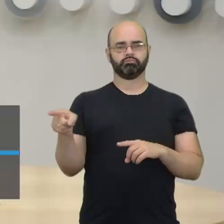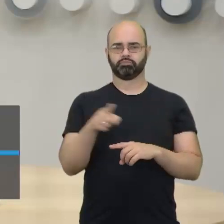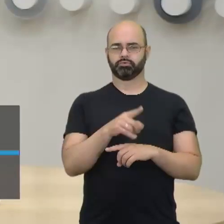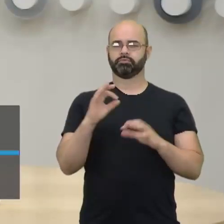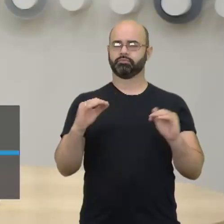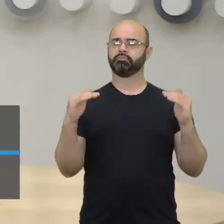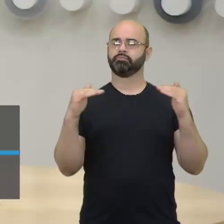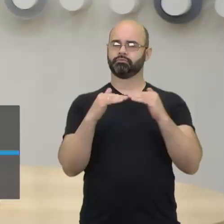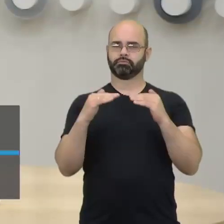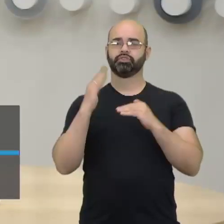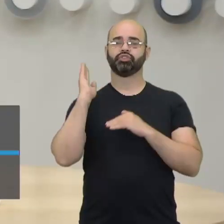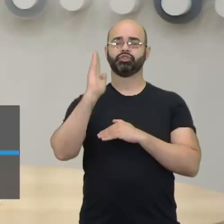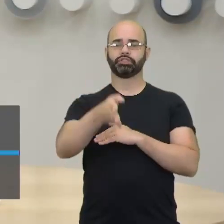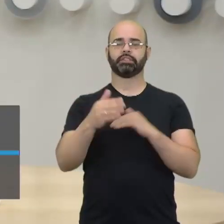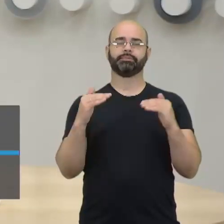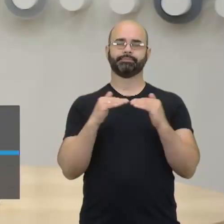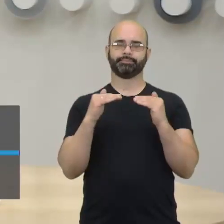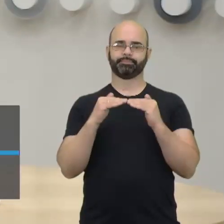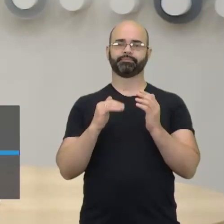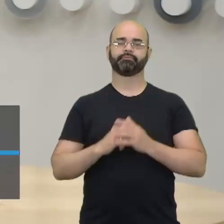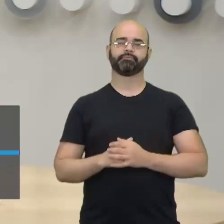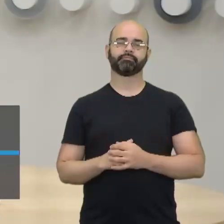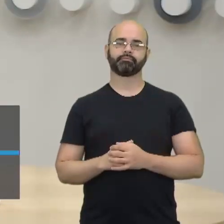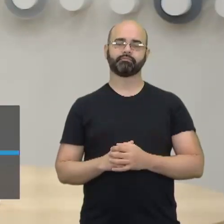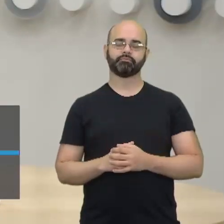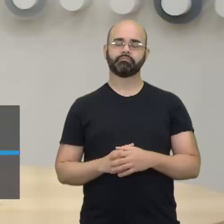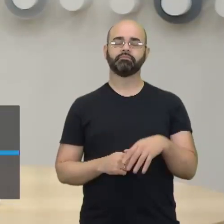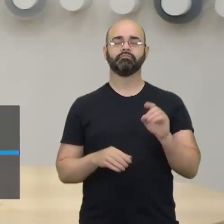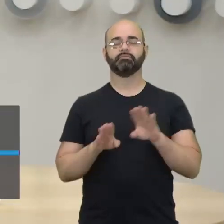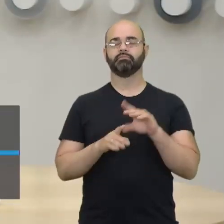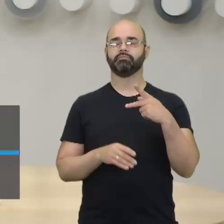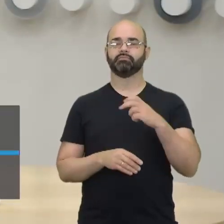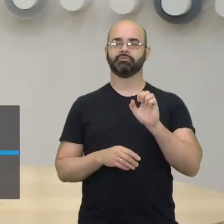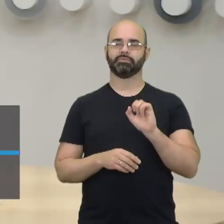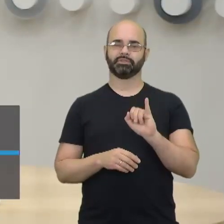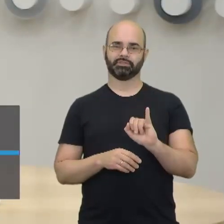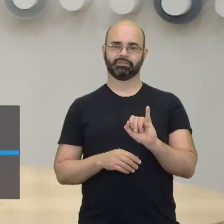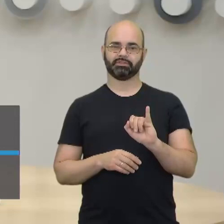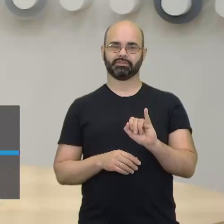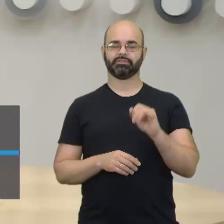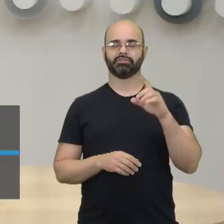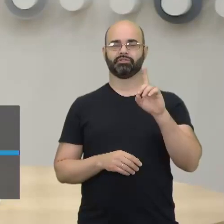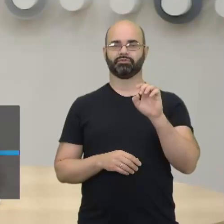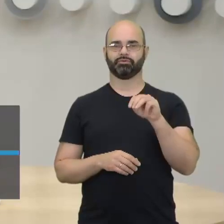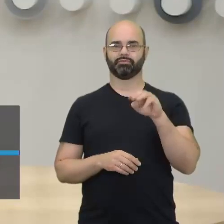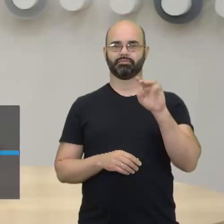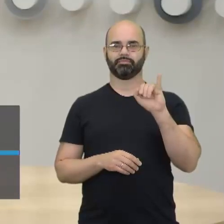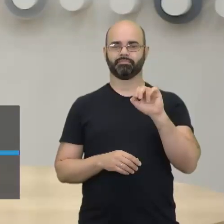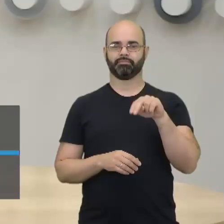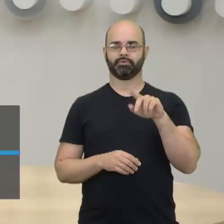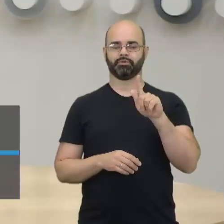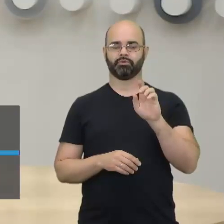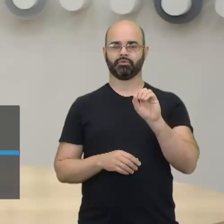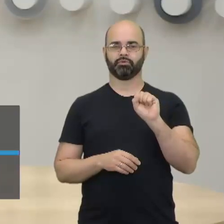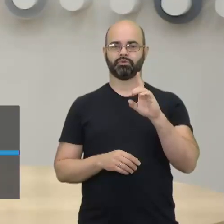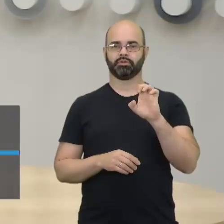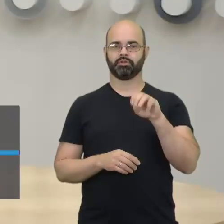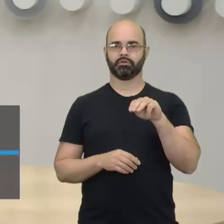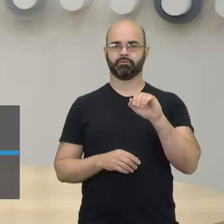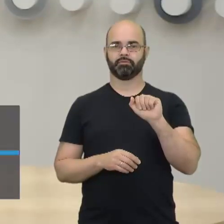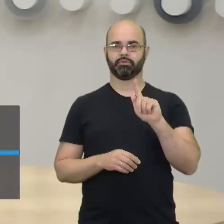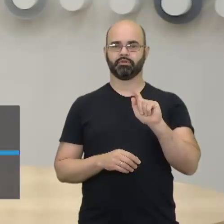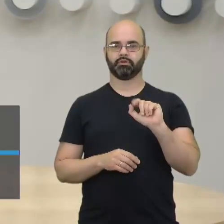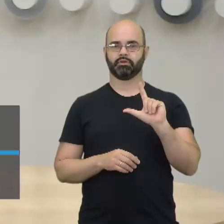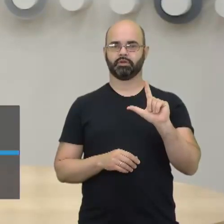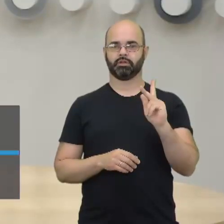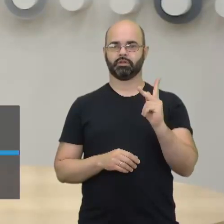aí que dava diretamente proporcional. Também a PEI, Escola Estadual Dr. Domingos de Magalhães, Jaú, participando da aula.